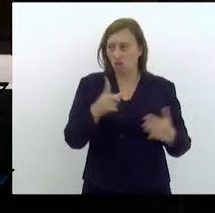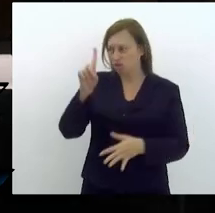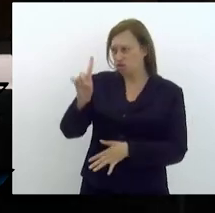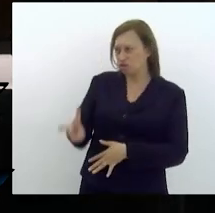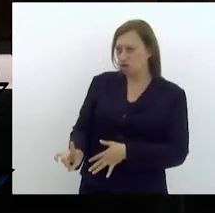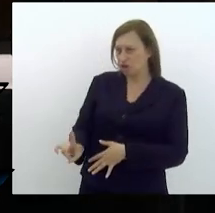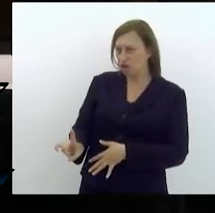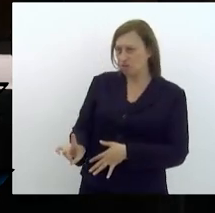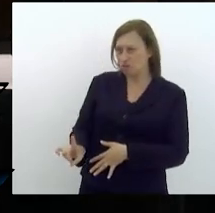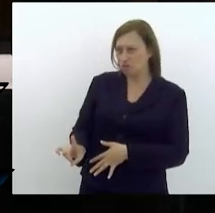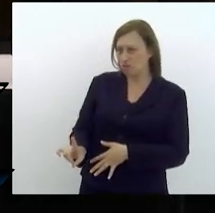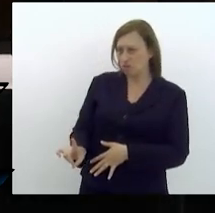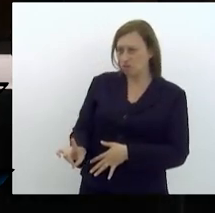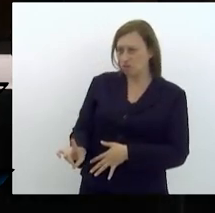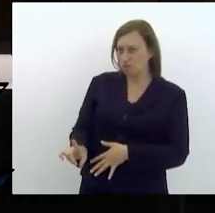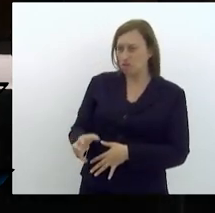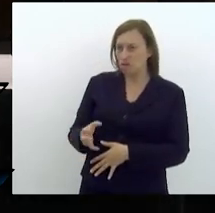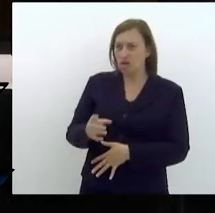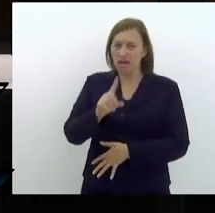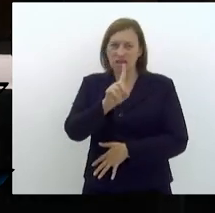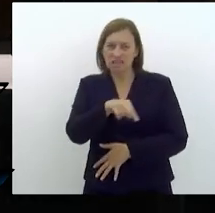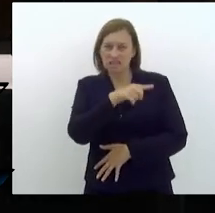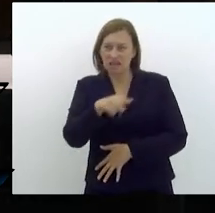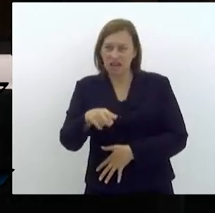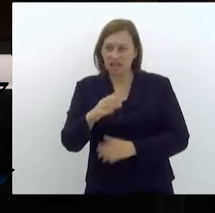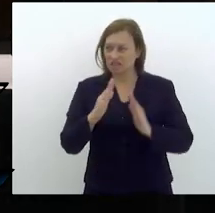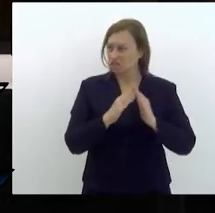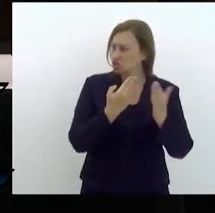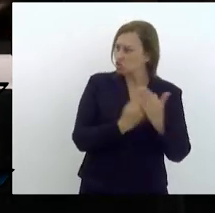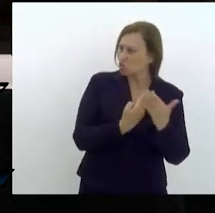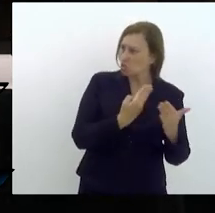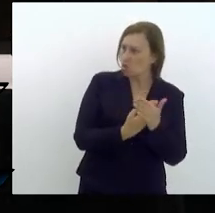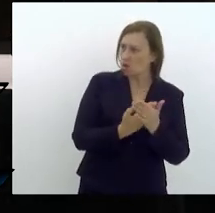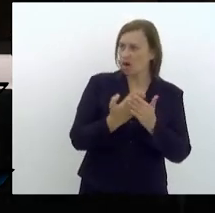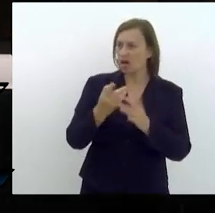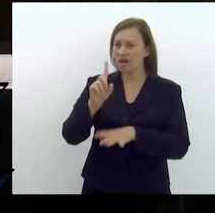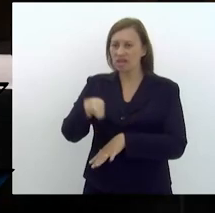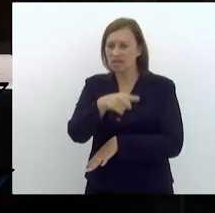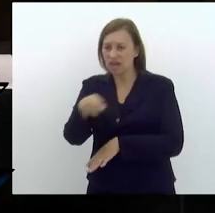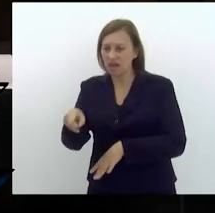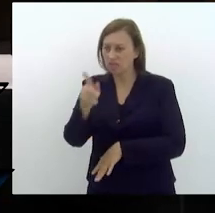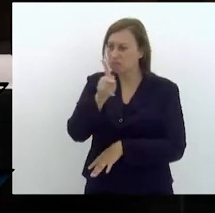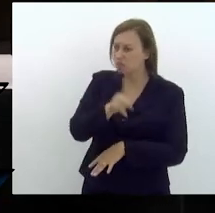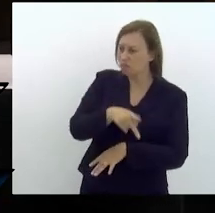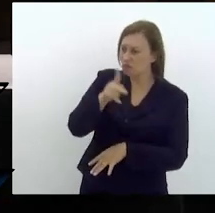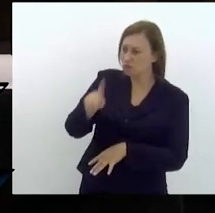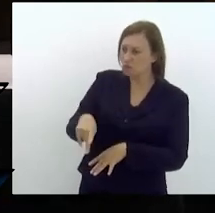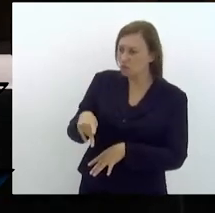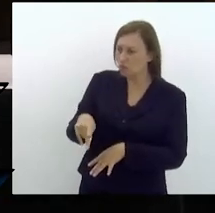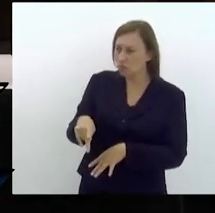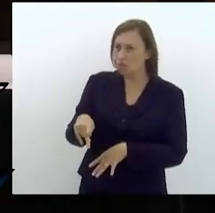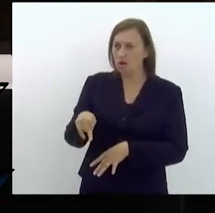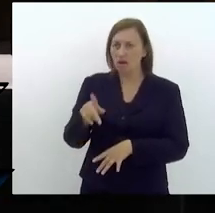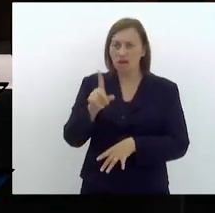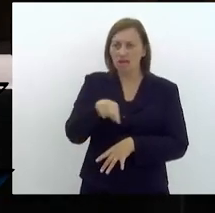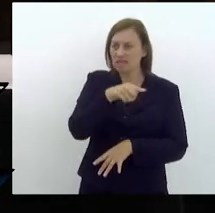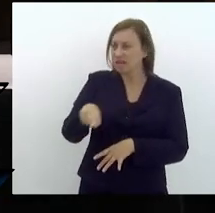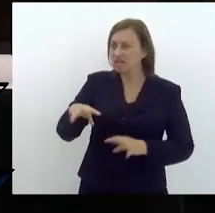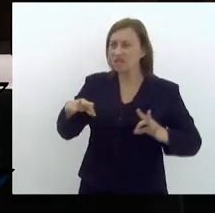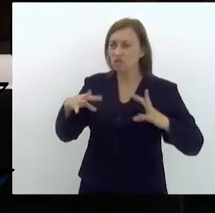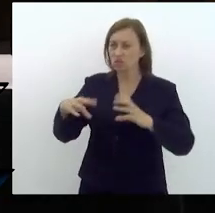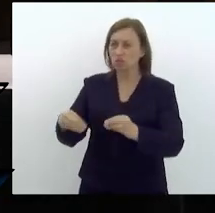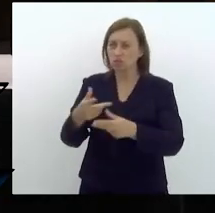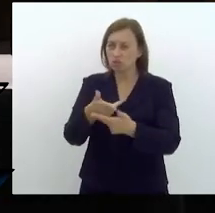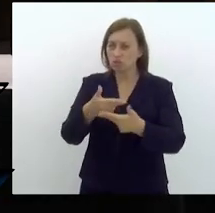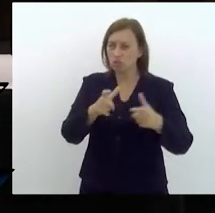em dia um gladiador que é cancelado na escola é cancelado por professor né é cancelado em tudo quanto é canto se ele